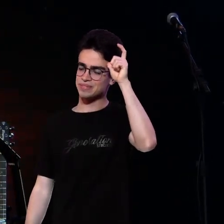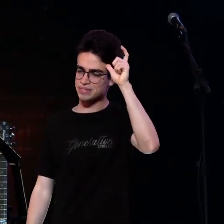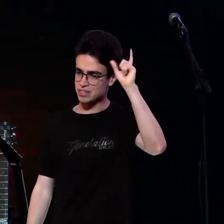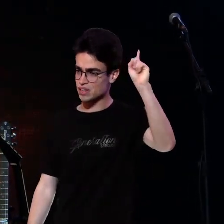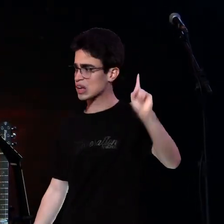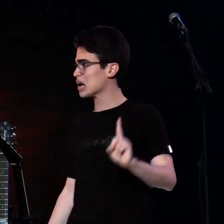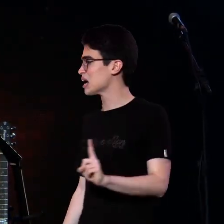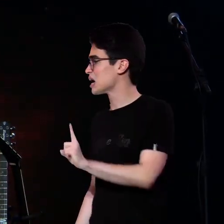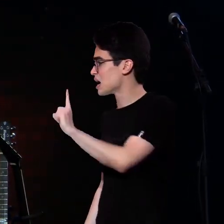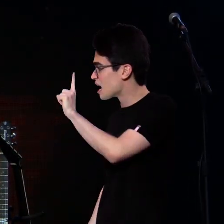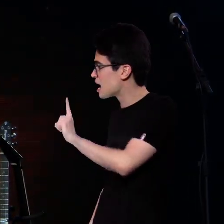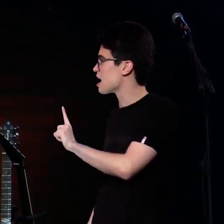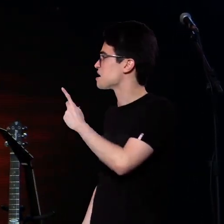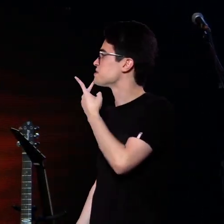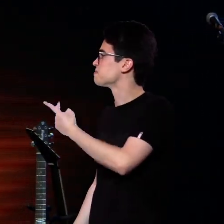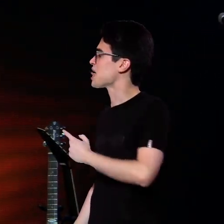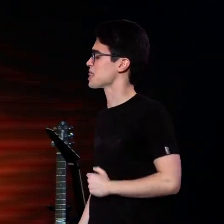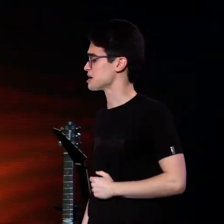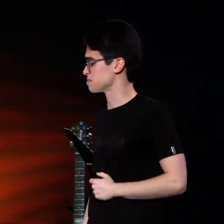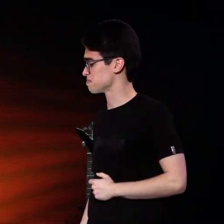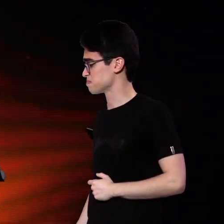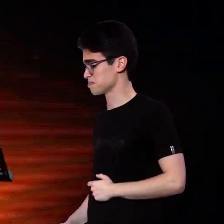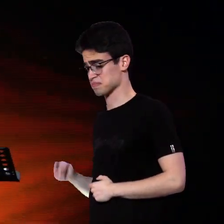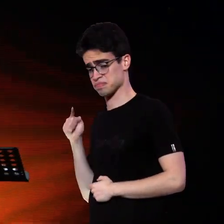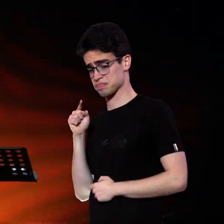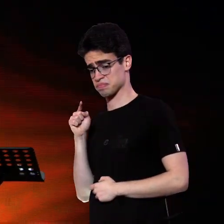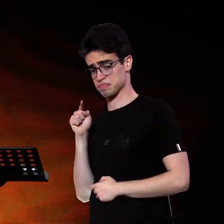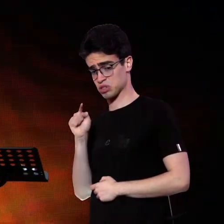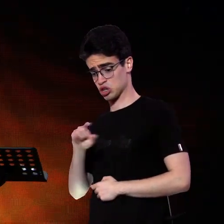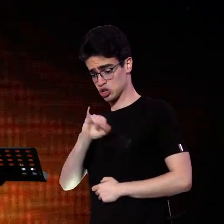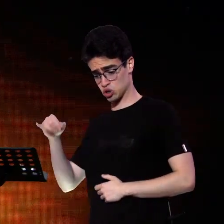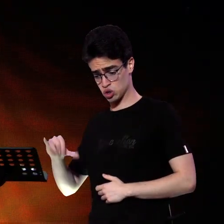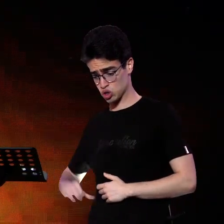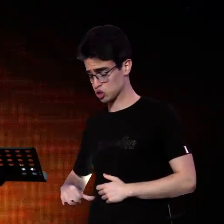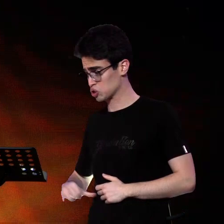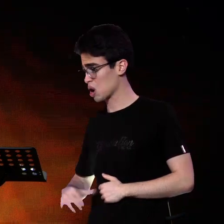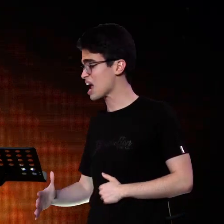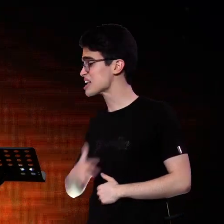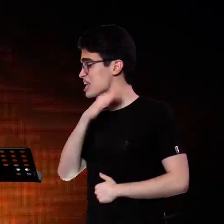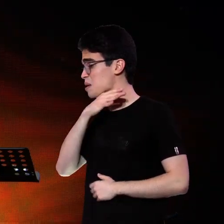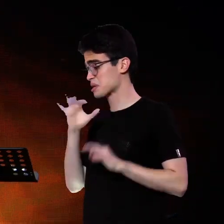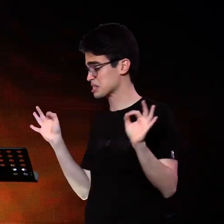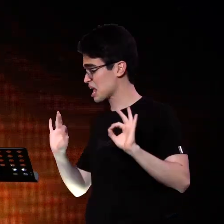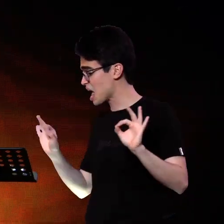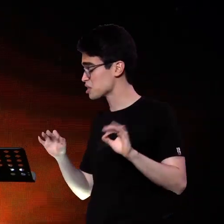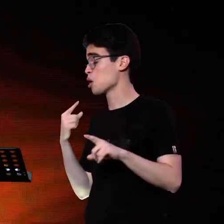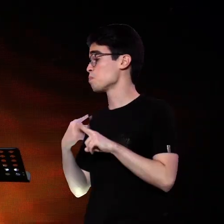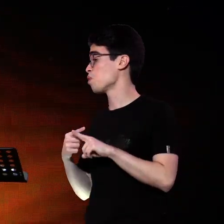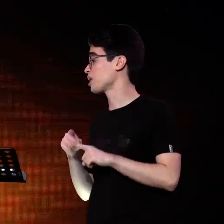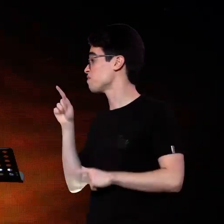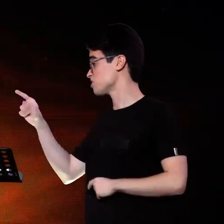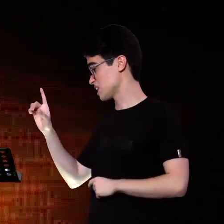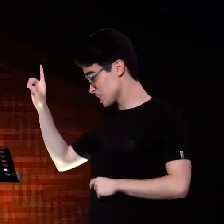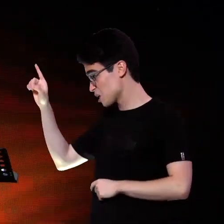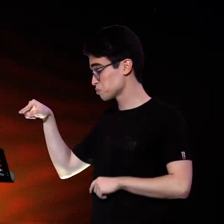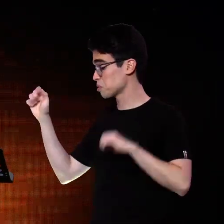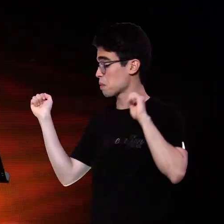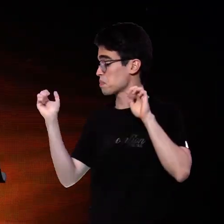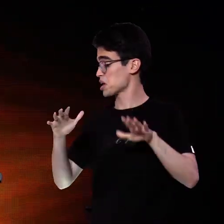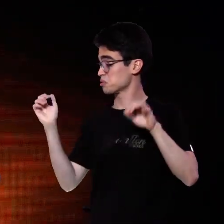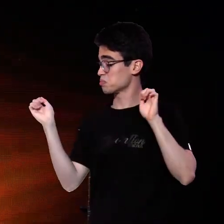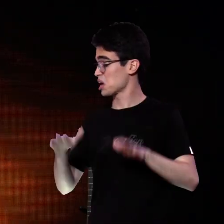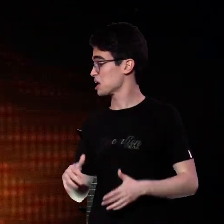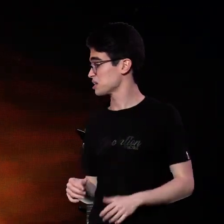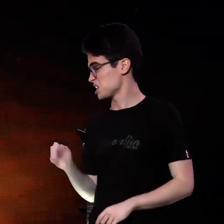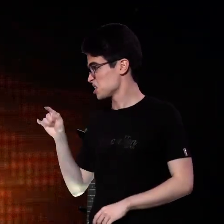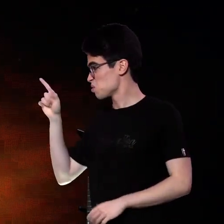chega diante de Deus e fala assim, olha, ele não cometeu nenhum crime, porque ele está sendo abençoado. Se você abrir